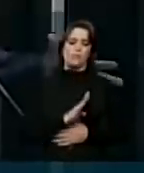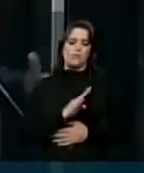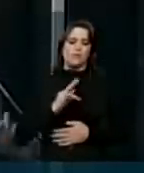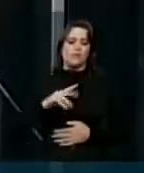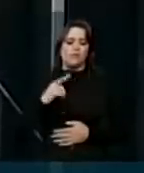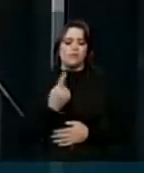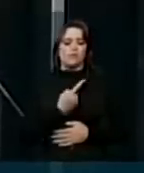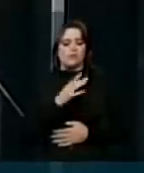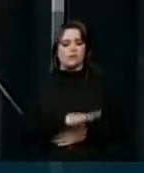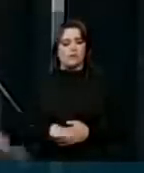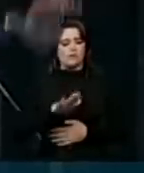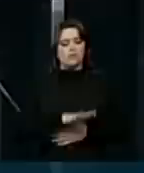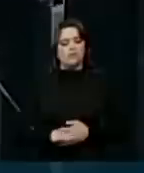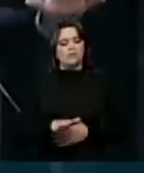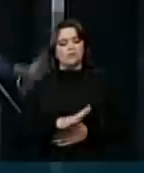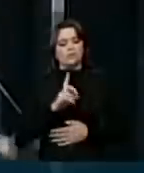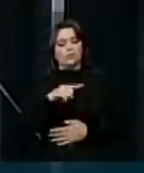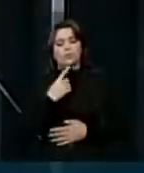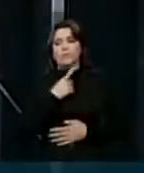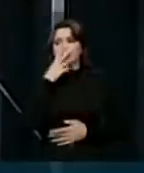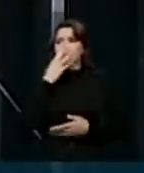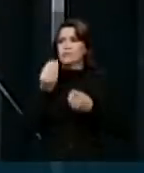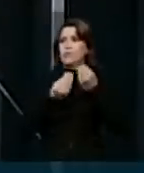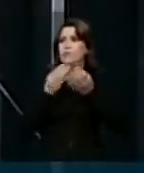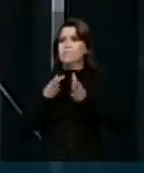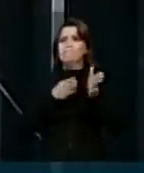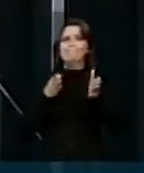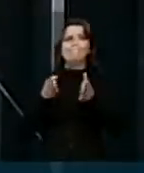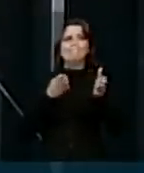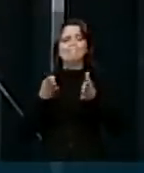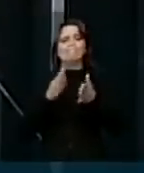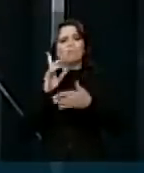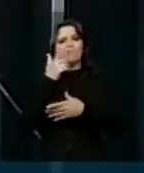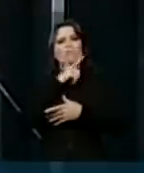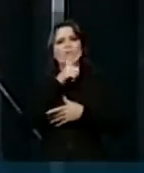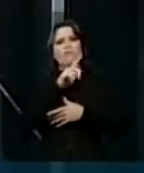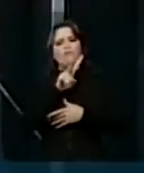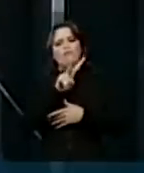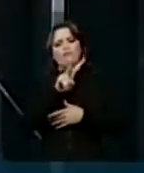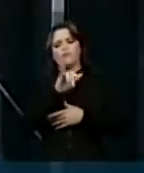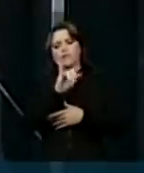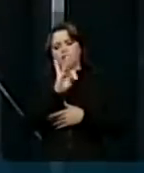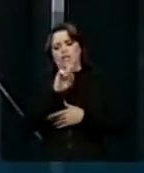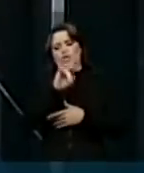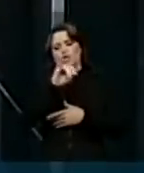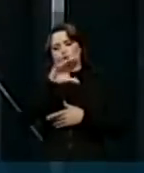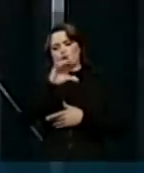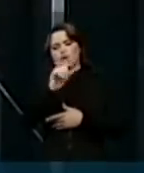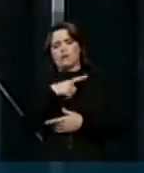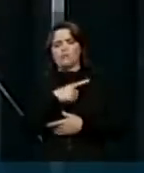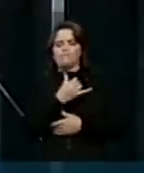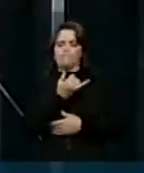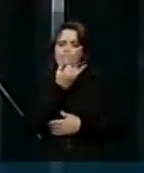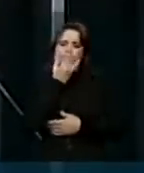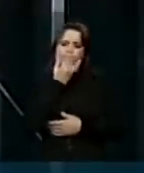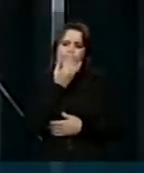das nossas crianças, que nos dê uma saída. Vitória, eu lhe peço perdão.